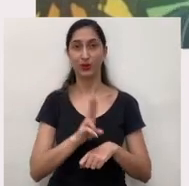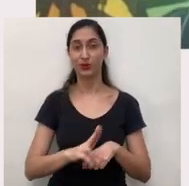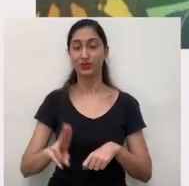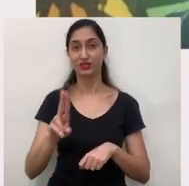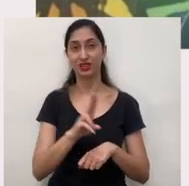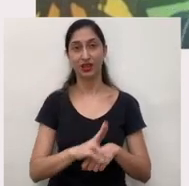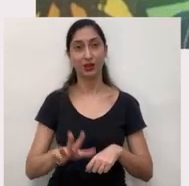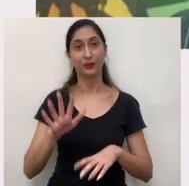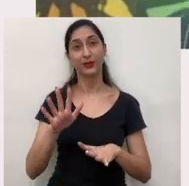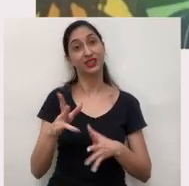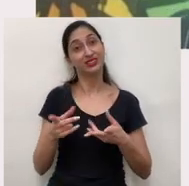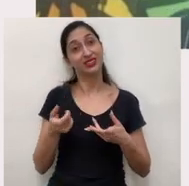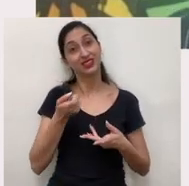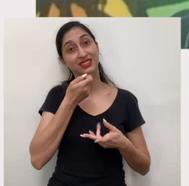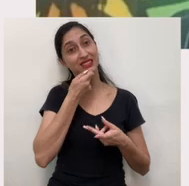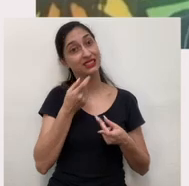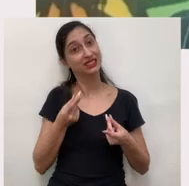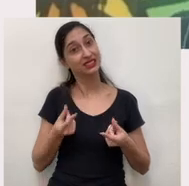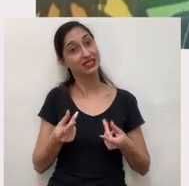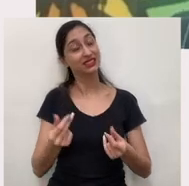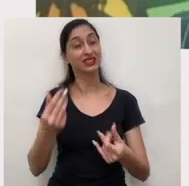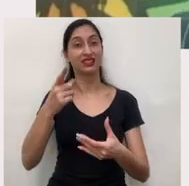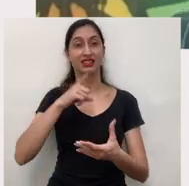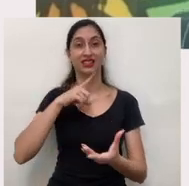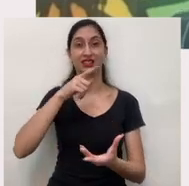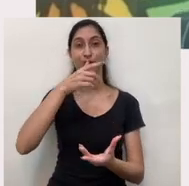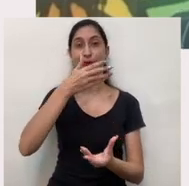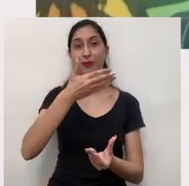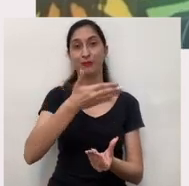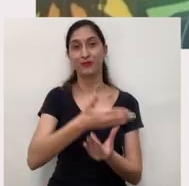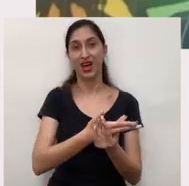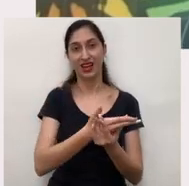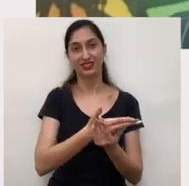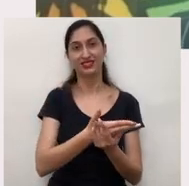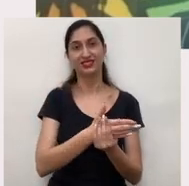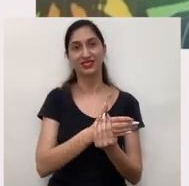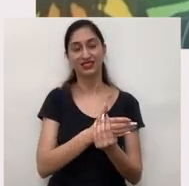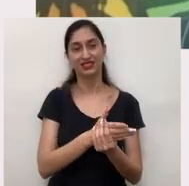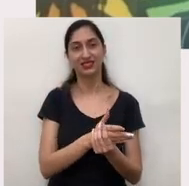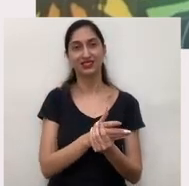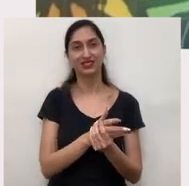por enquanto sobrevivendo numa pasta, né? é,